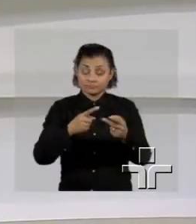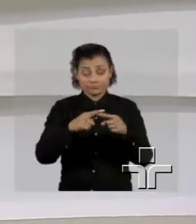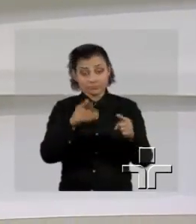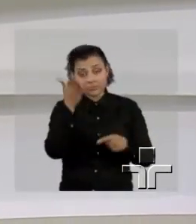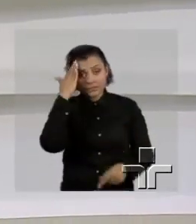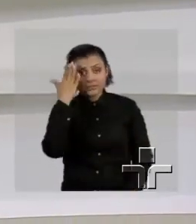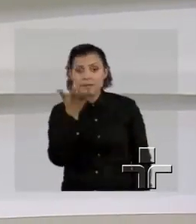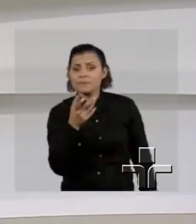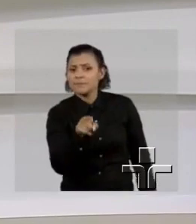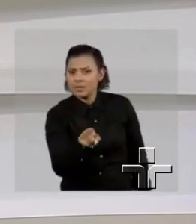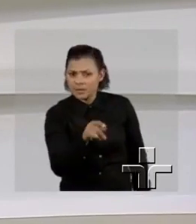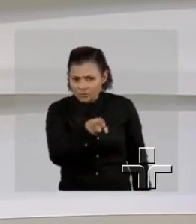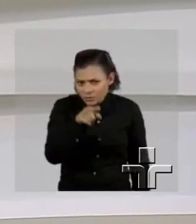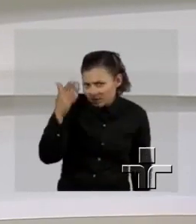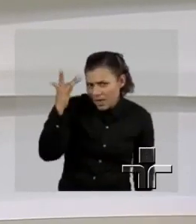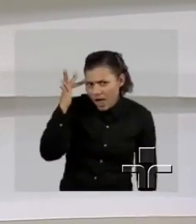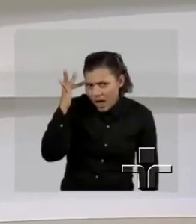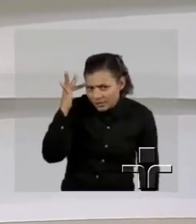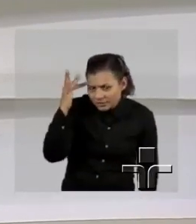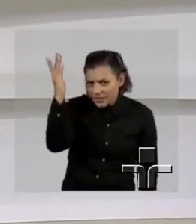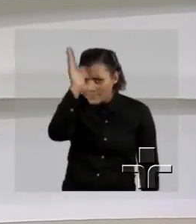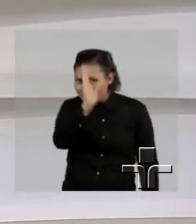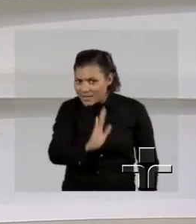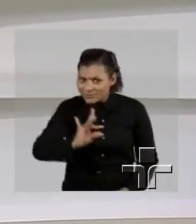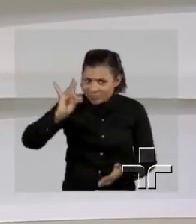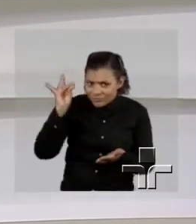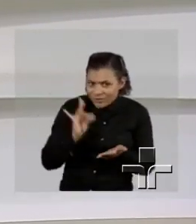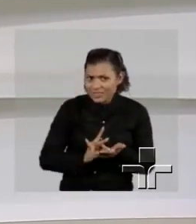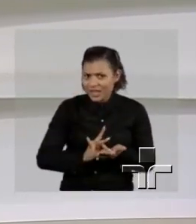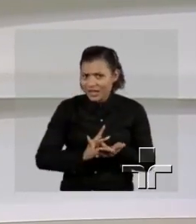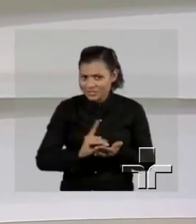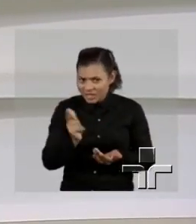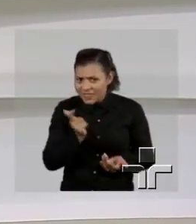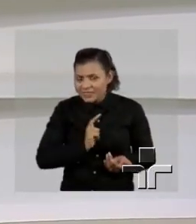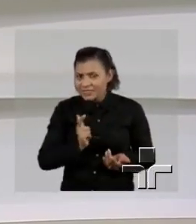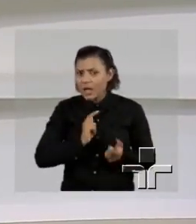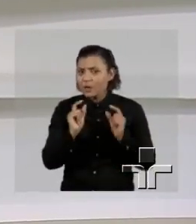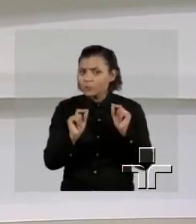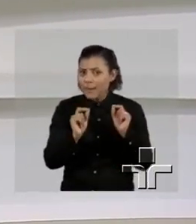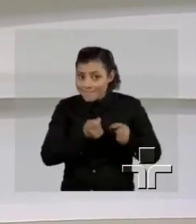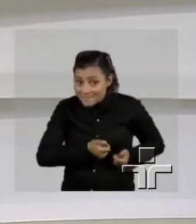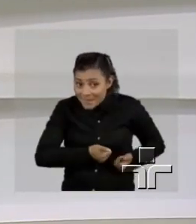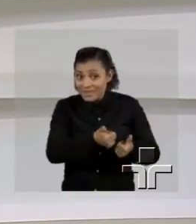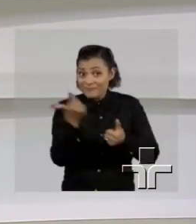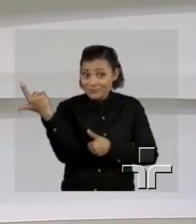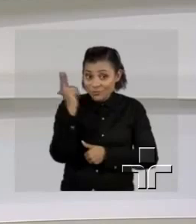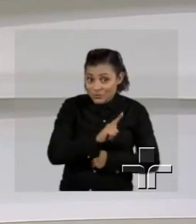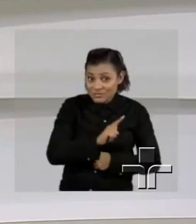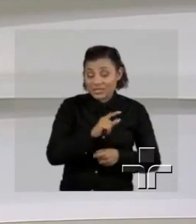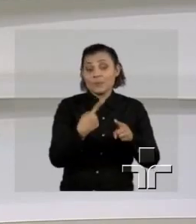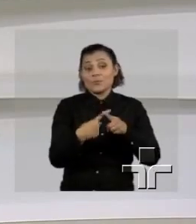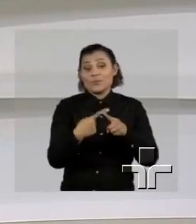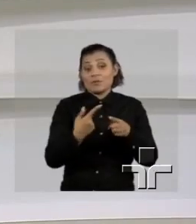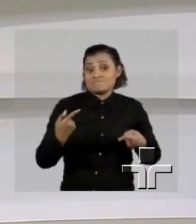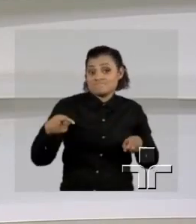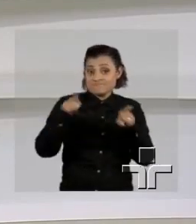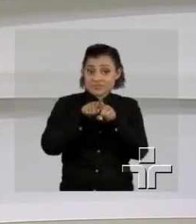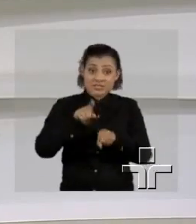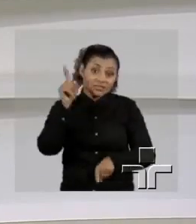mais, pelo menos, médio prazo? É toda semana uma novidade? Não, mas essas coisas acontecem mais por característica pessoal, isso não é por planejamento,